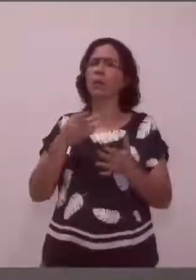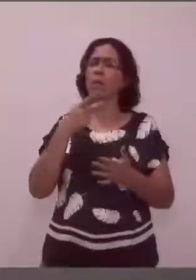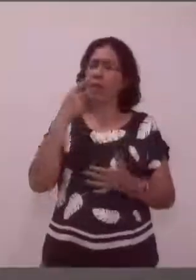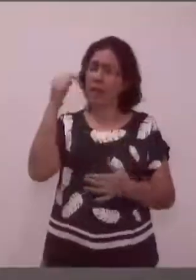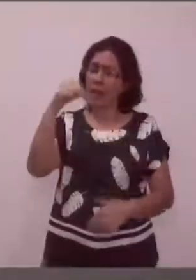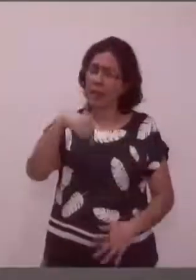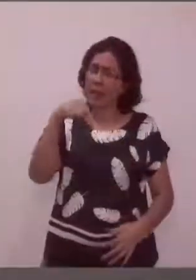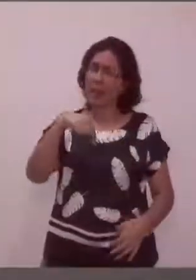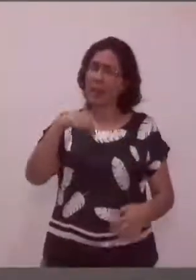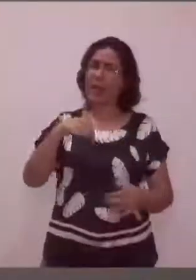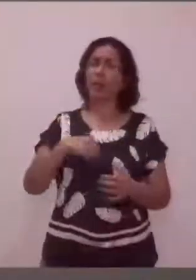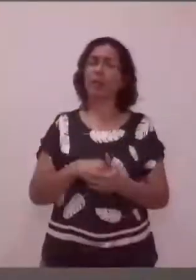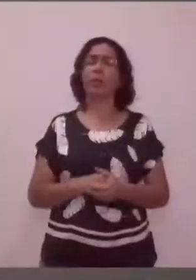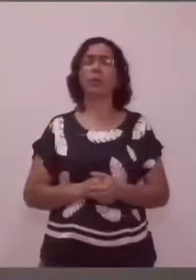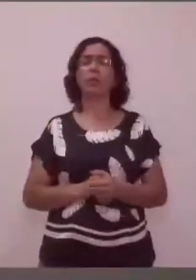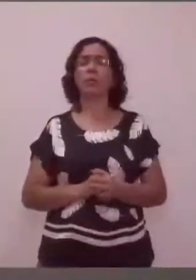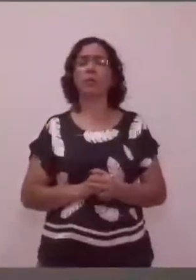ó.